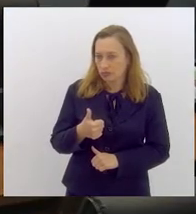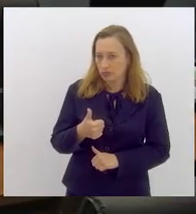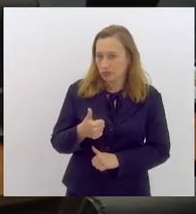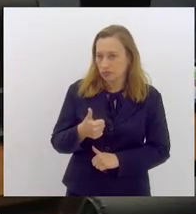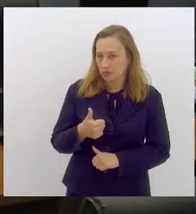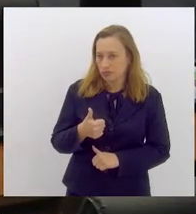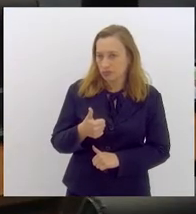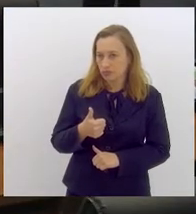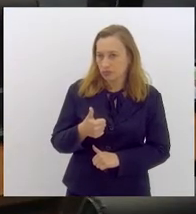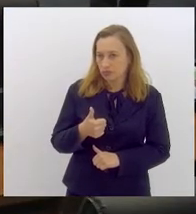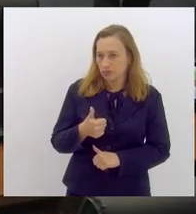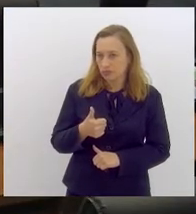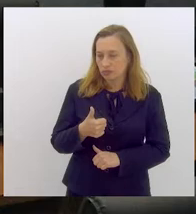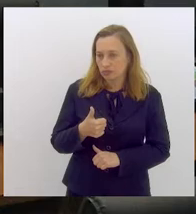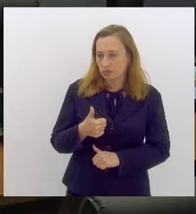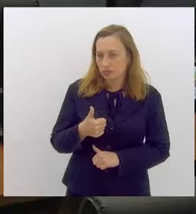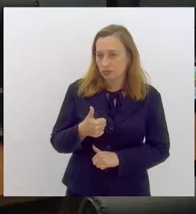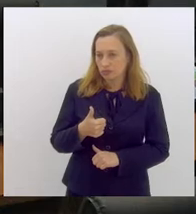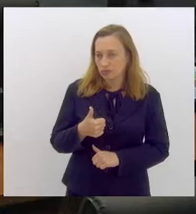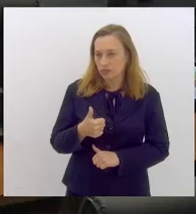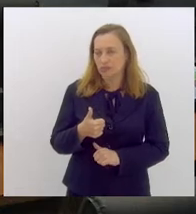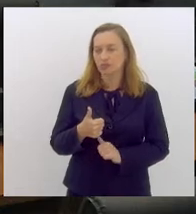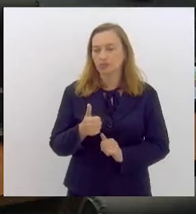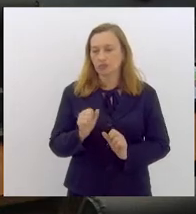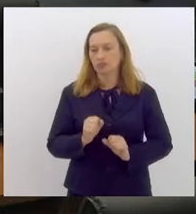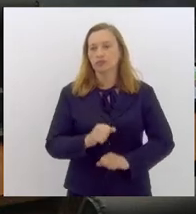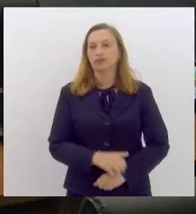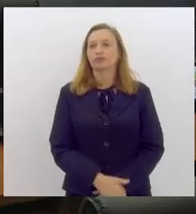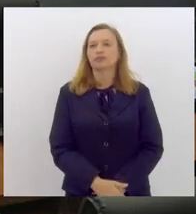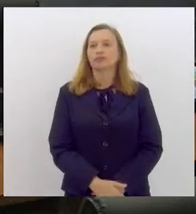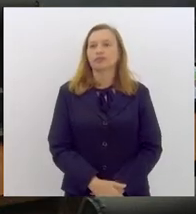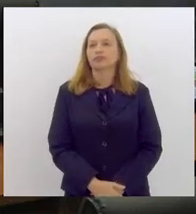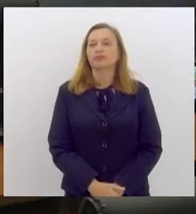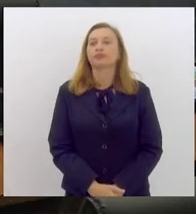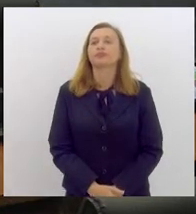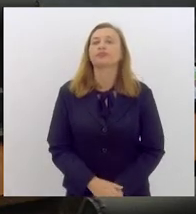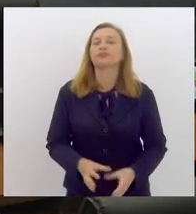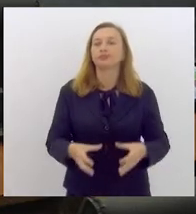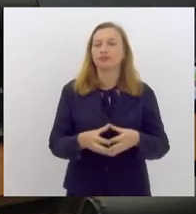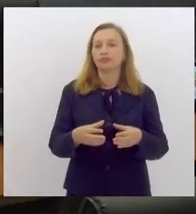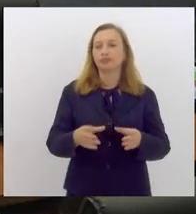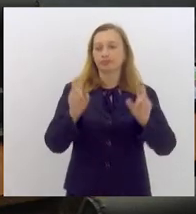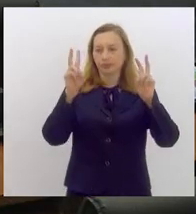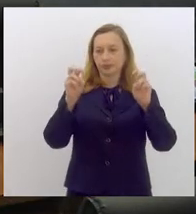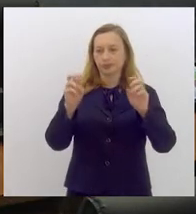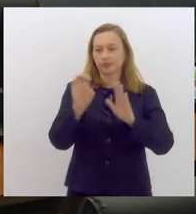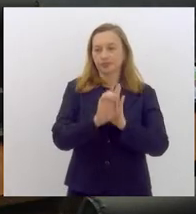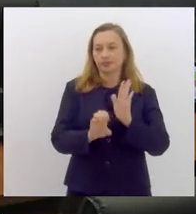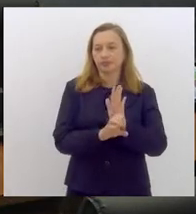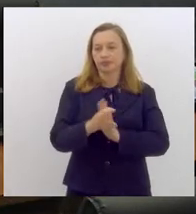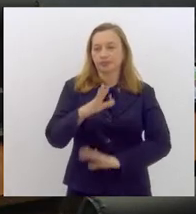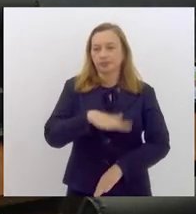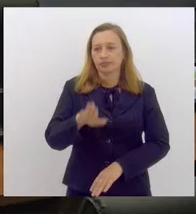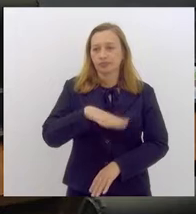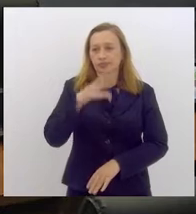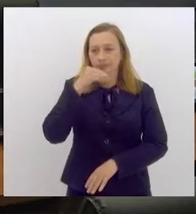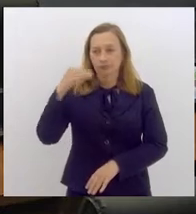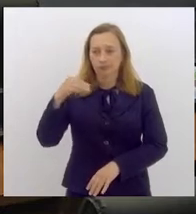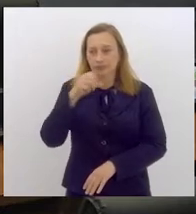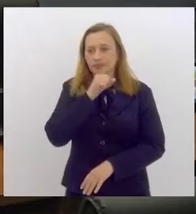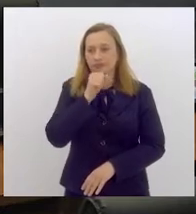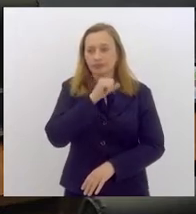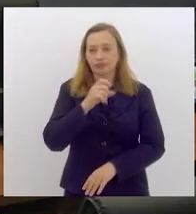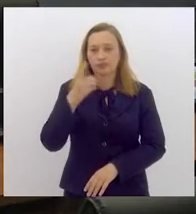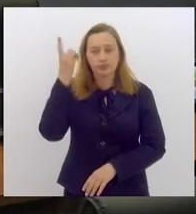Substitutivo pode. Está concluído pelo substitutivo, senhor. Pela Comissão de Assuntos da Criança, Adolescente e Idoso, o deputado Daniel